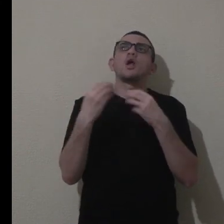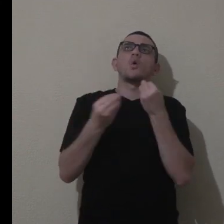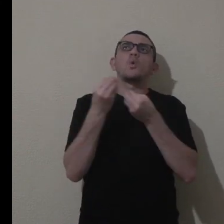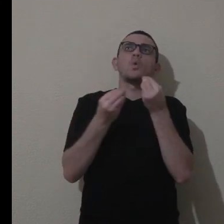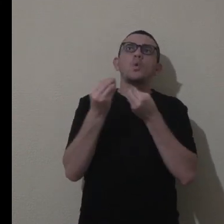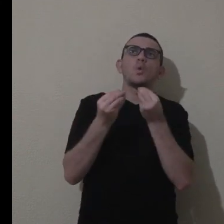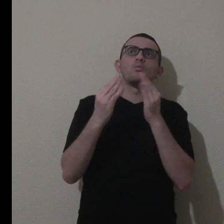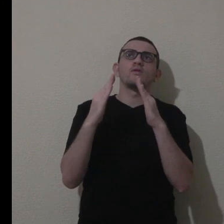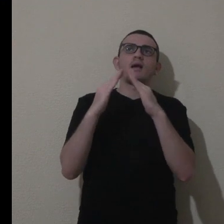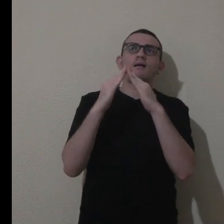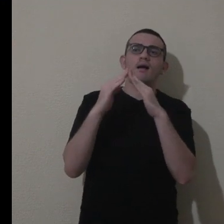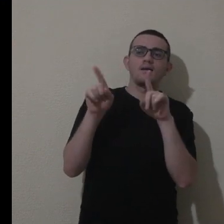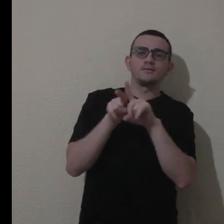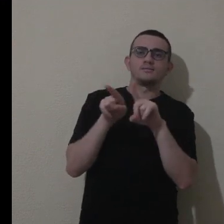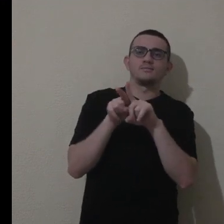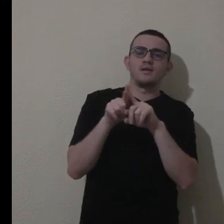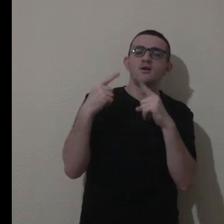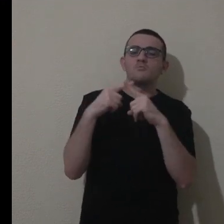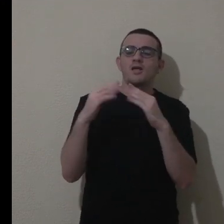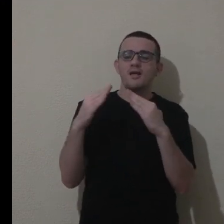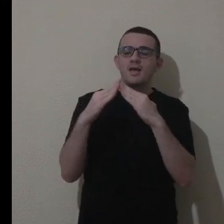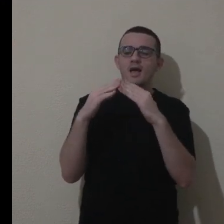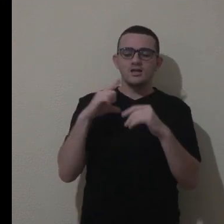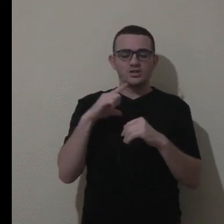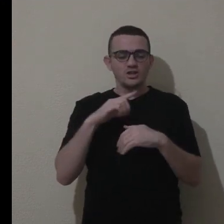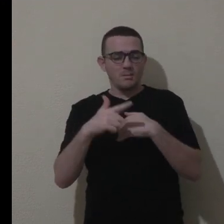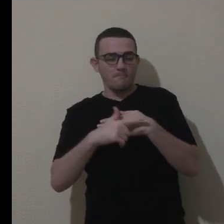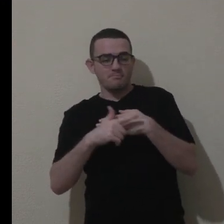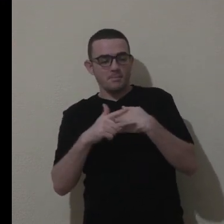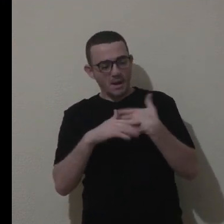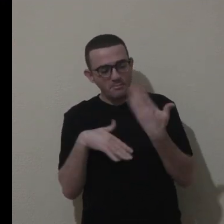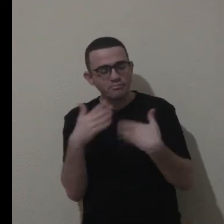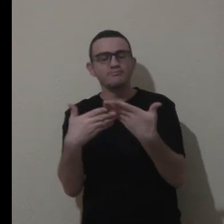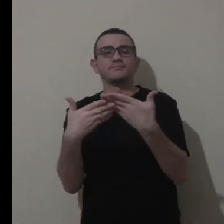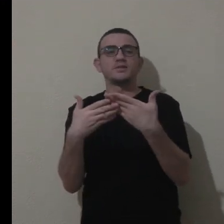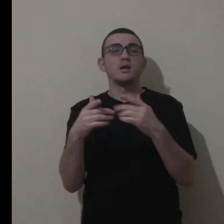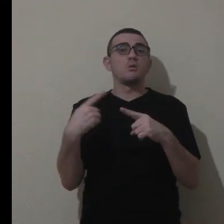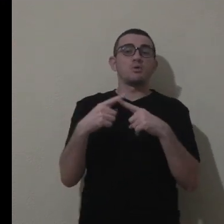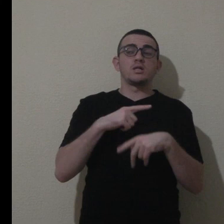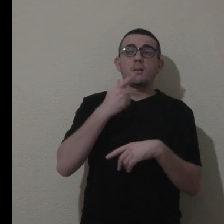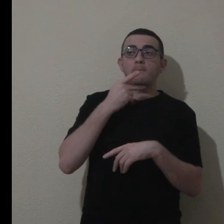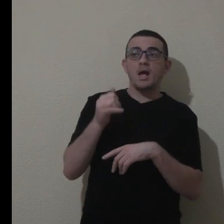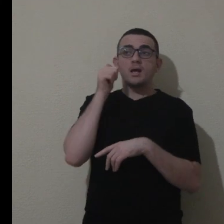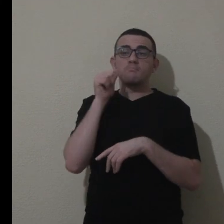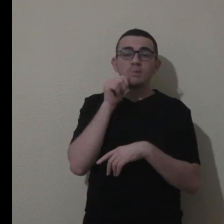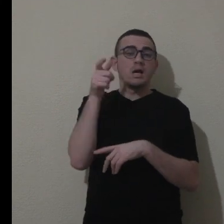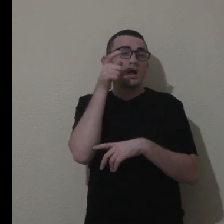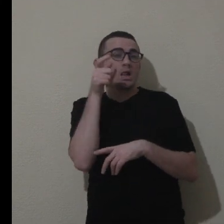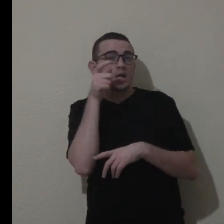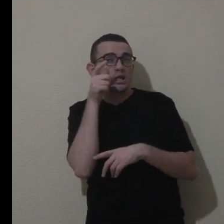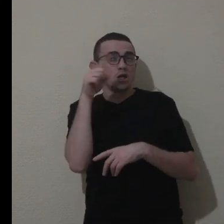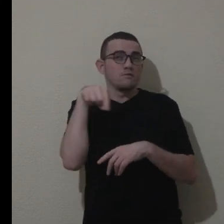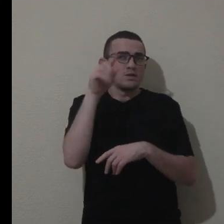casa fez com que você desenvolvesse. Né? Se tem algum pai que está assistindo, ou a mãe que está assistindo, sabe muito